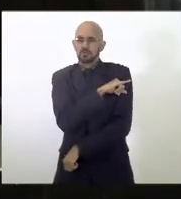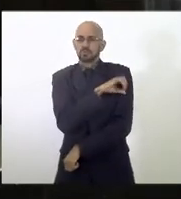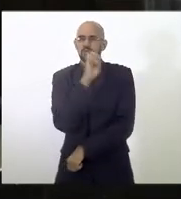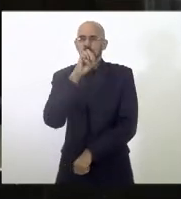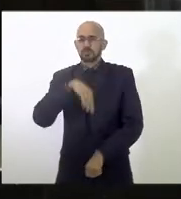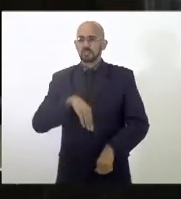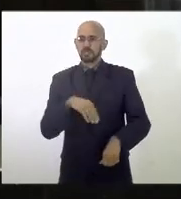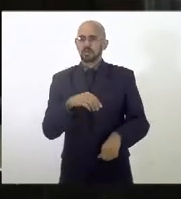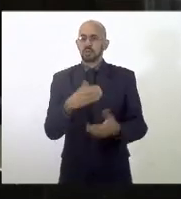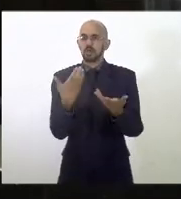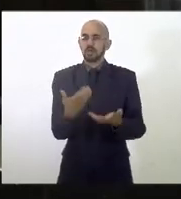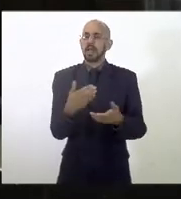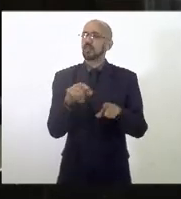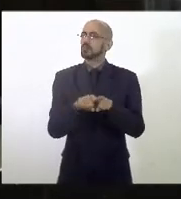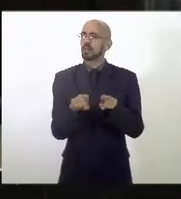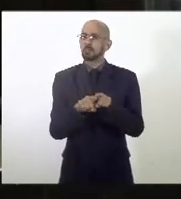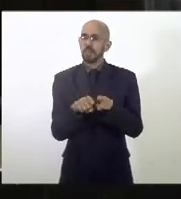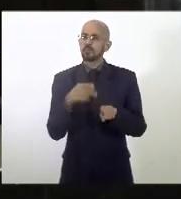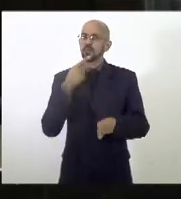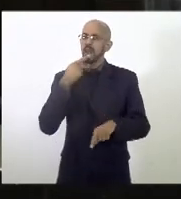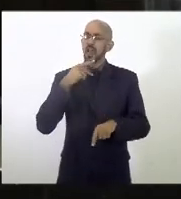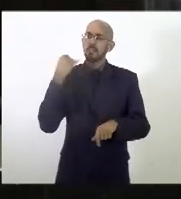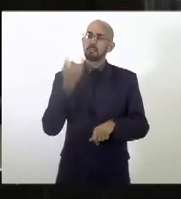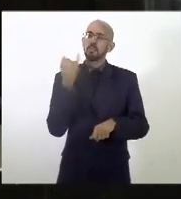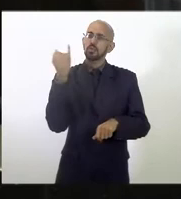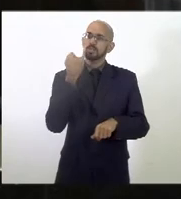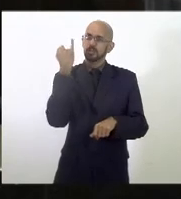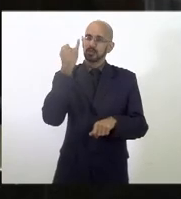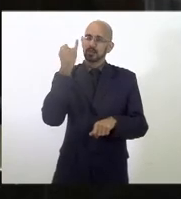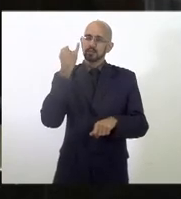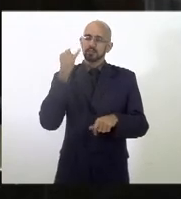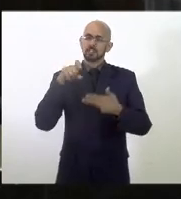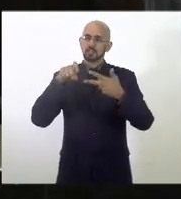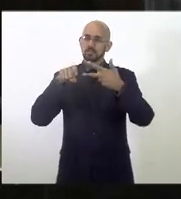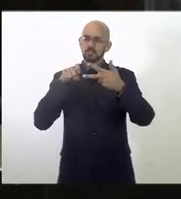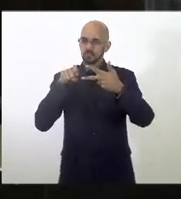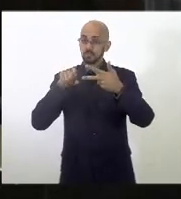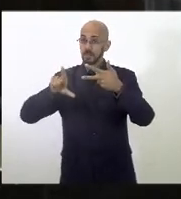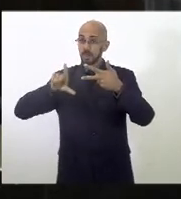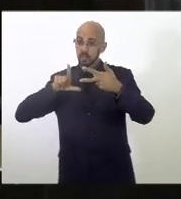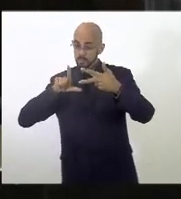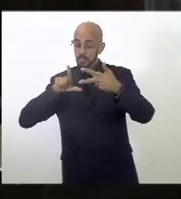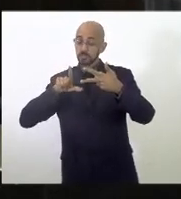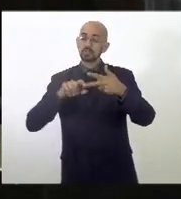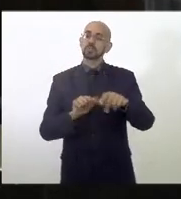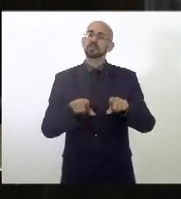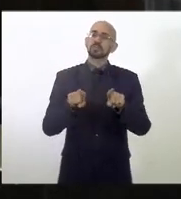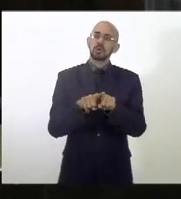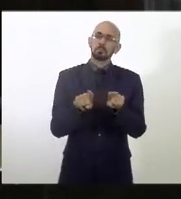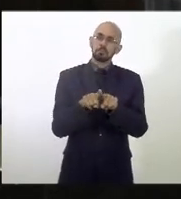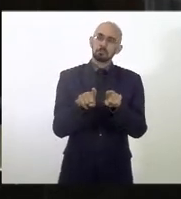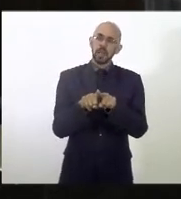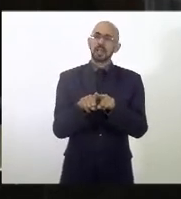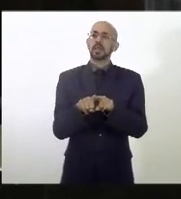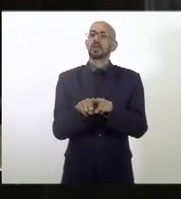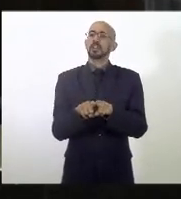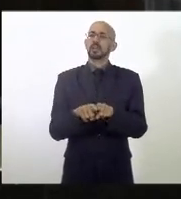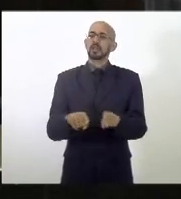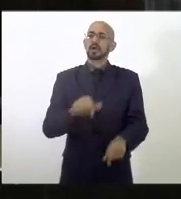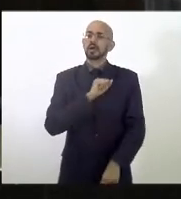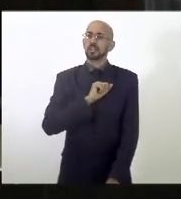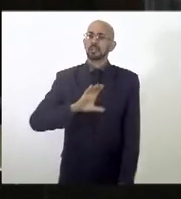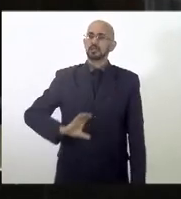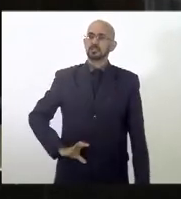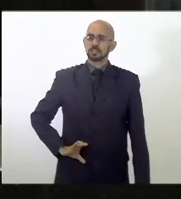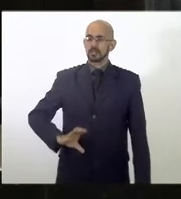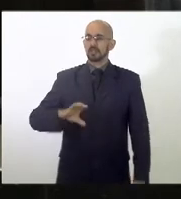eu quero ressaltar a importância do Poder Executivo e do Poder Legislativo. O deputado André Ciliano, nosso